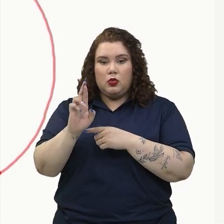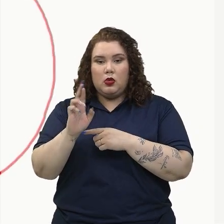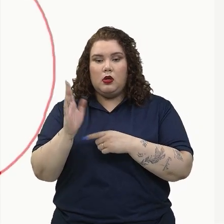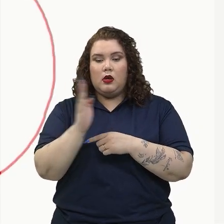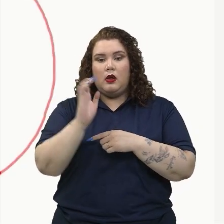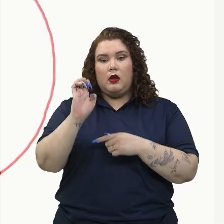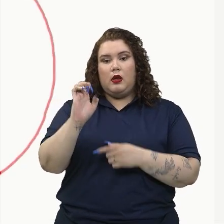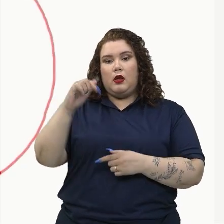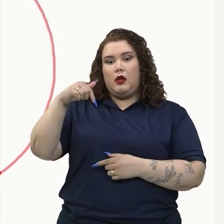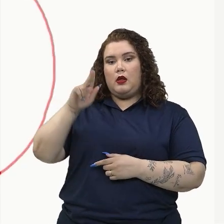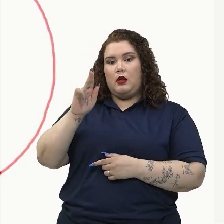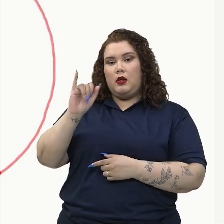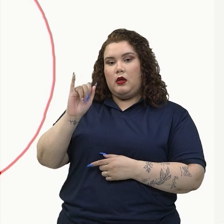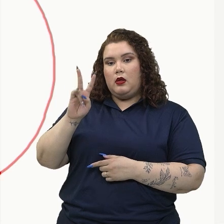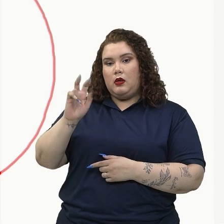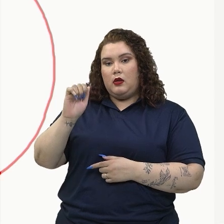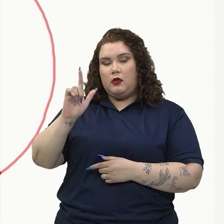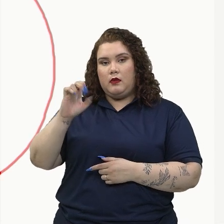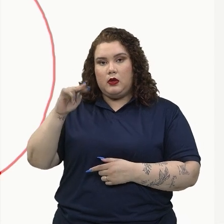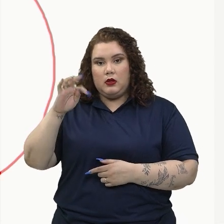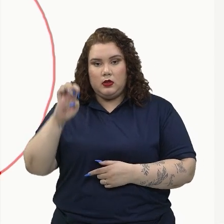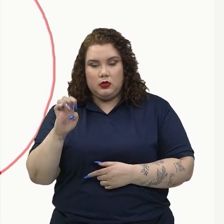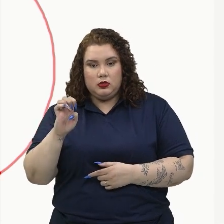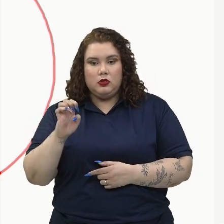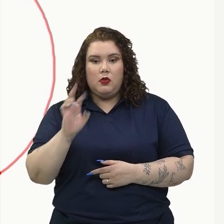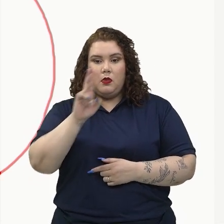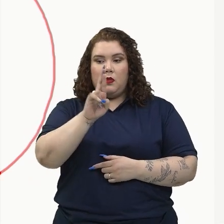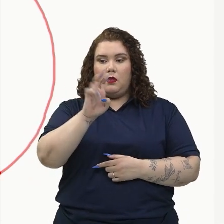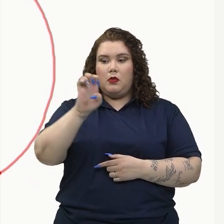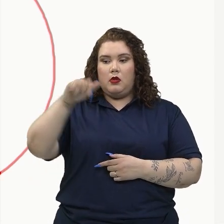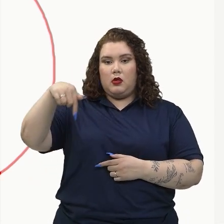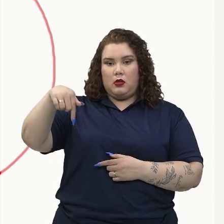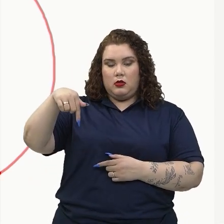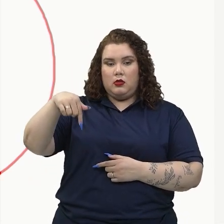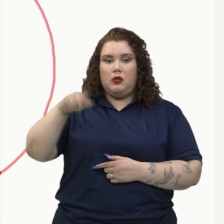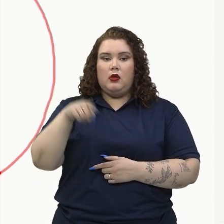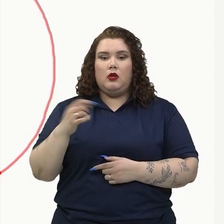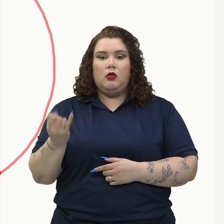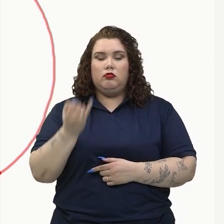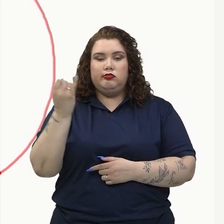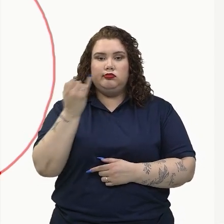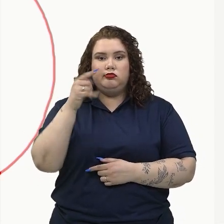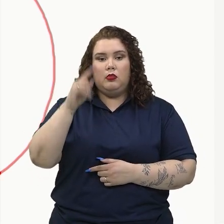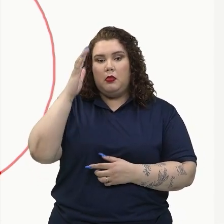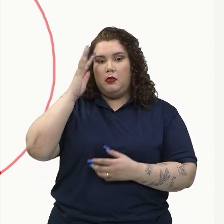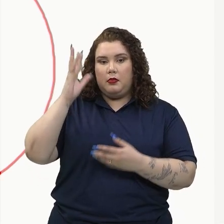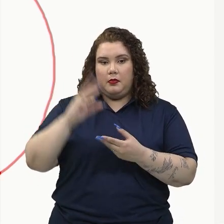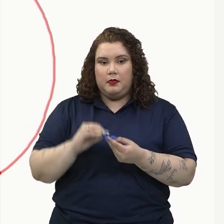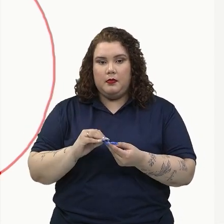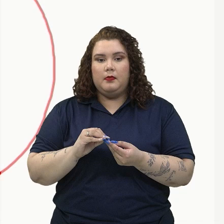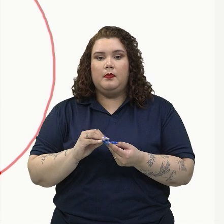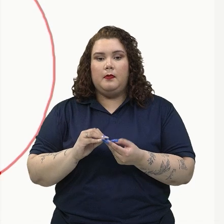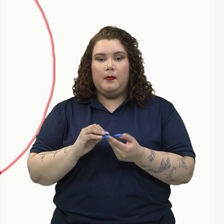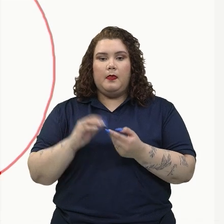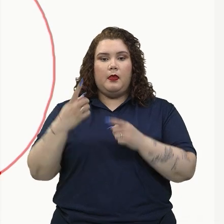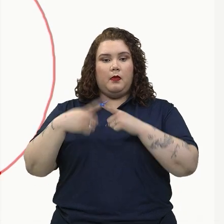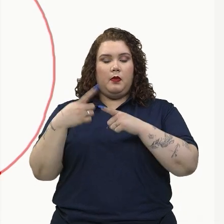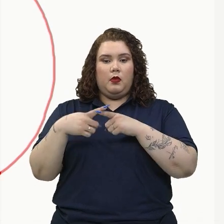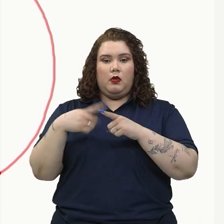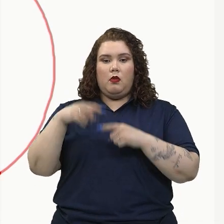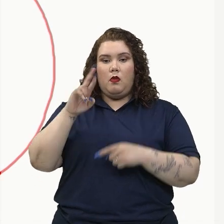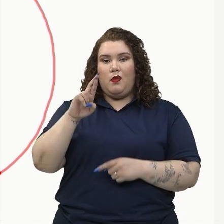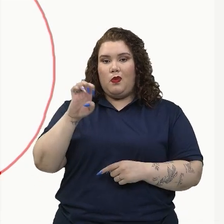resistor equivalente ou resistência equivalente, ele é muito importante que você compreenda, né? O resistor